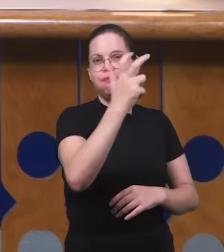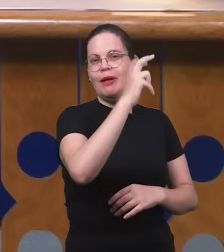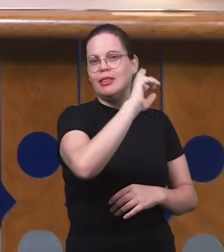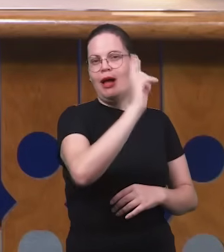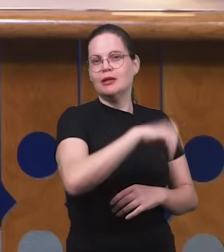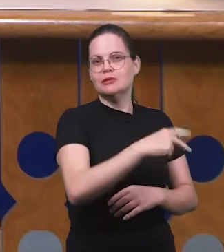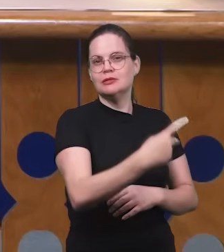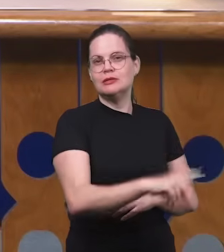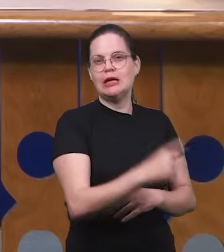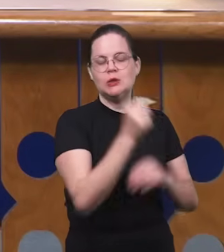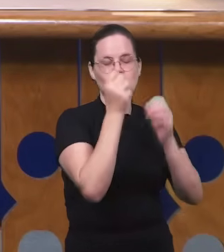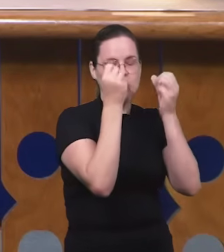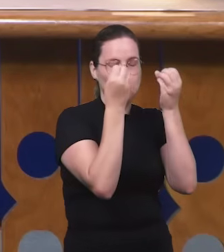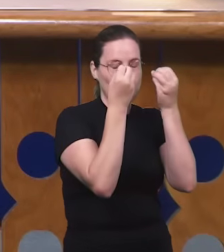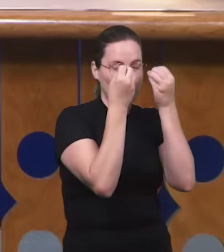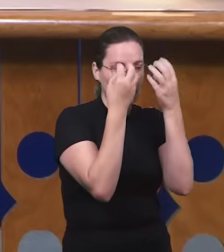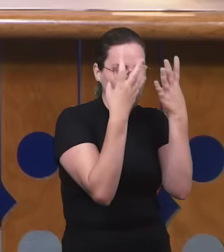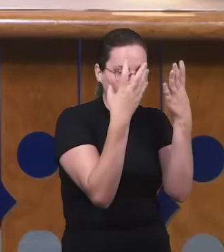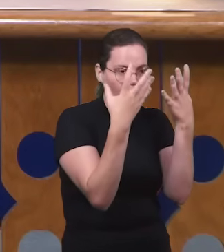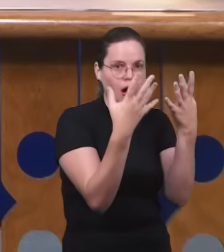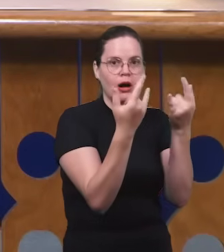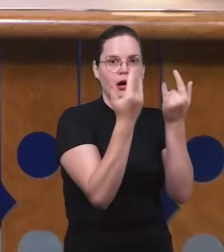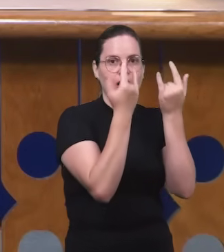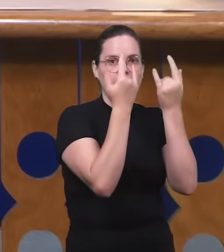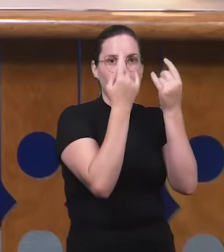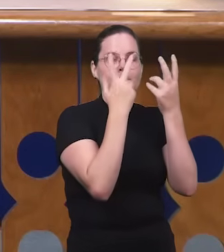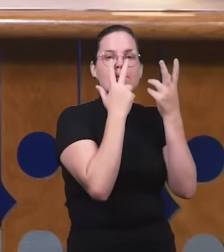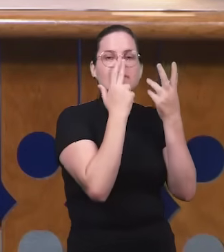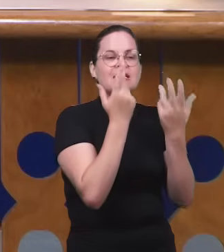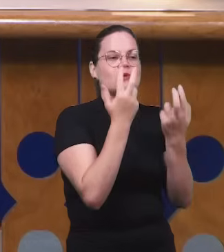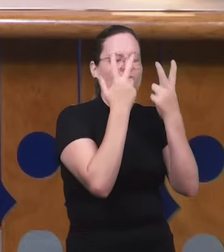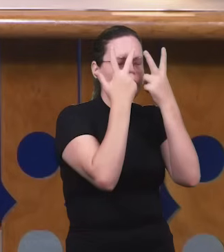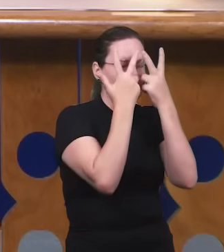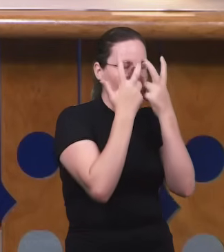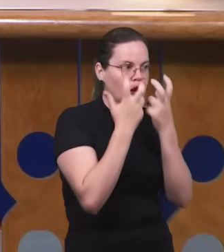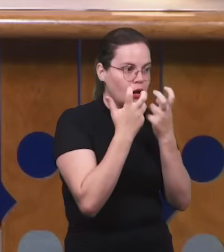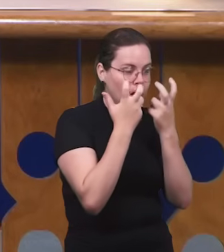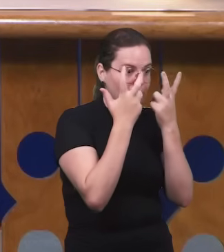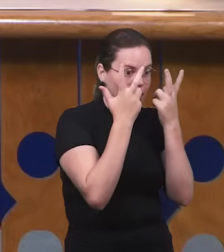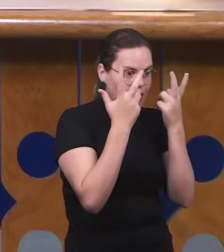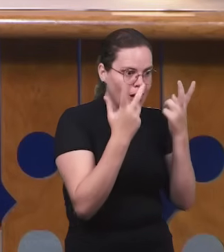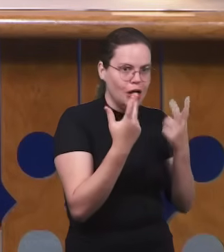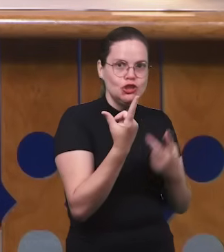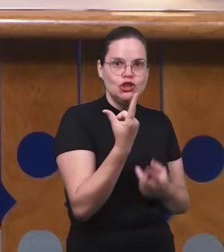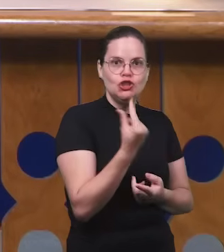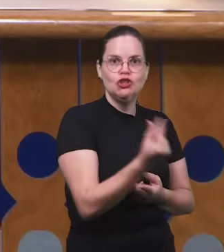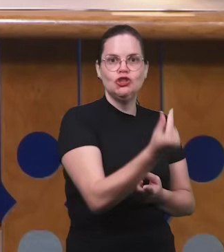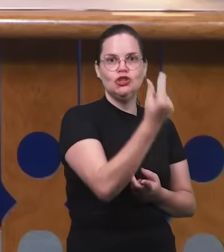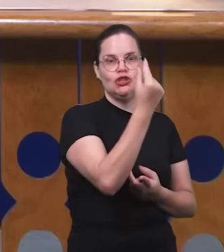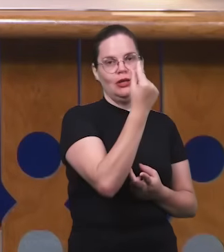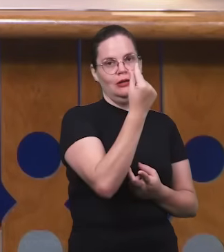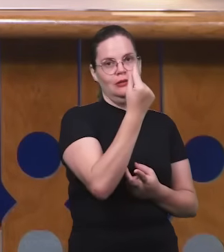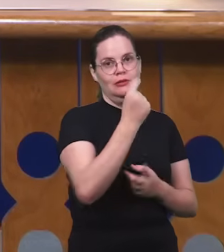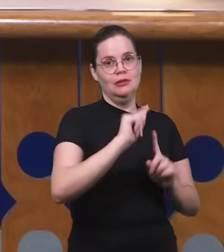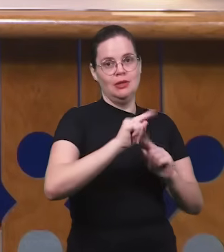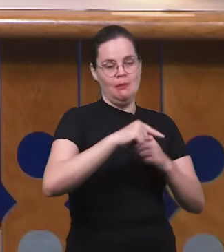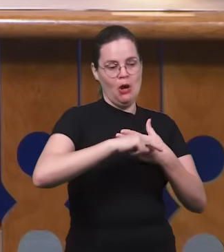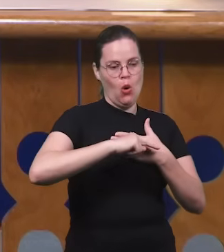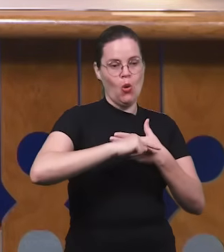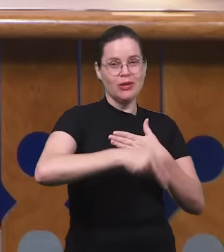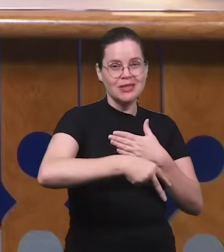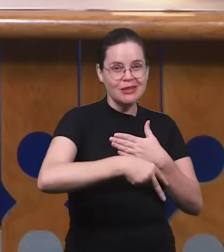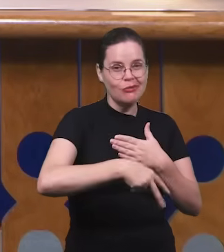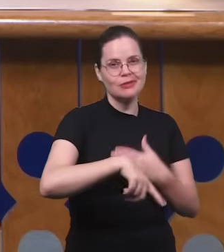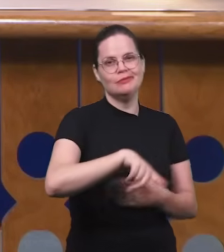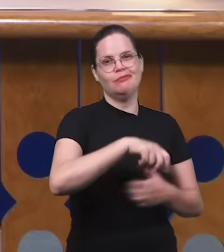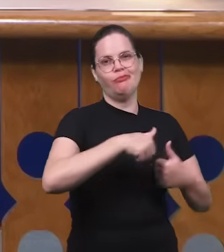razão, e se perdem nas suas consequências. O texto